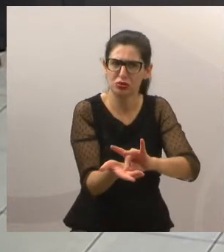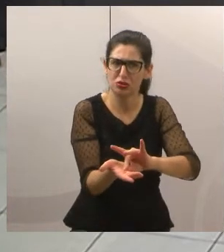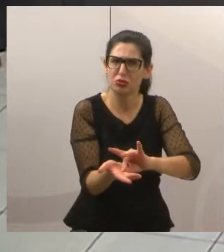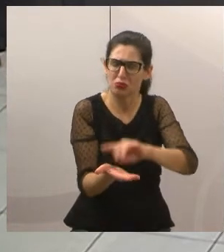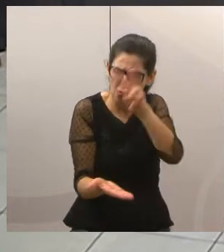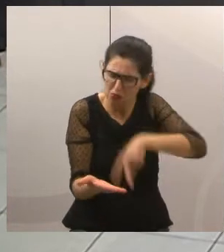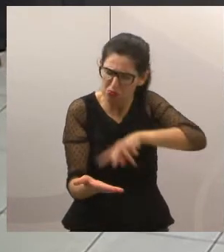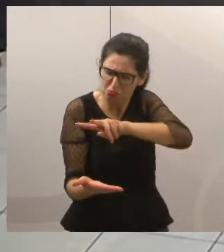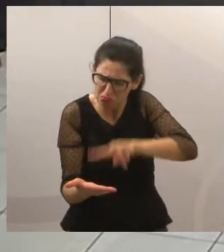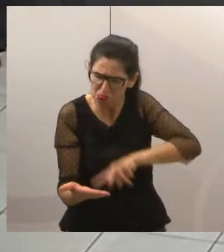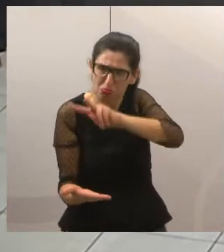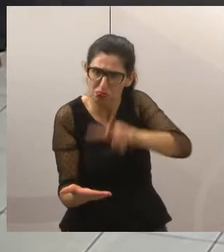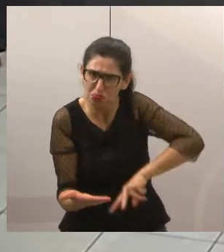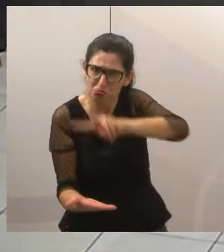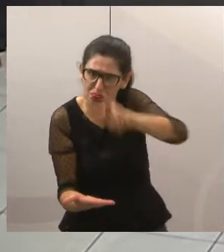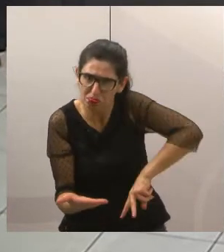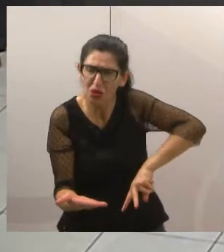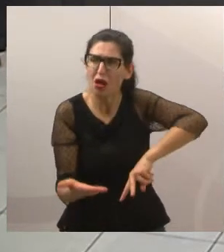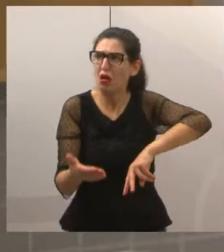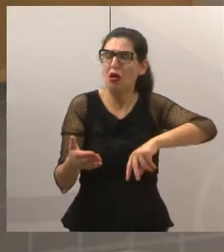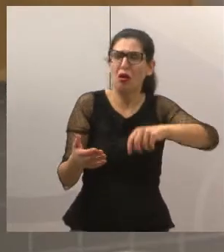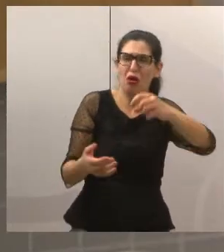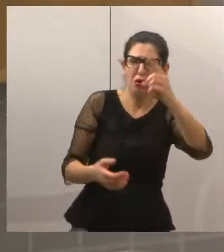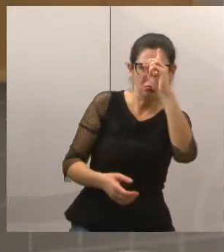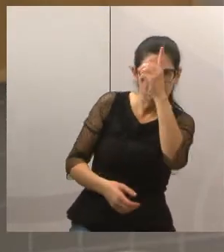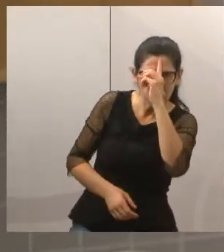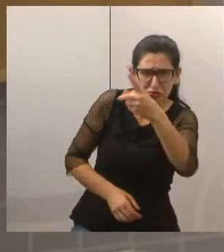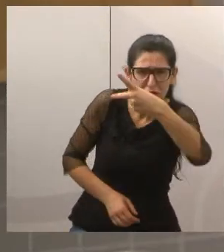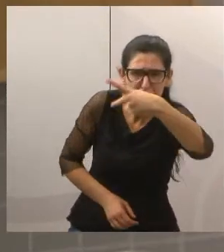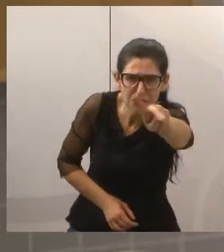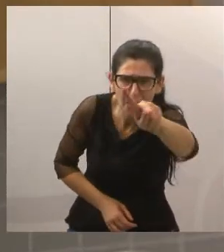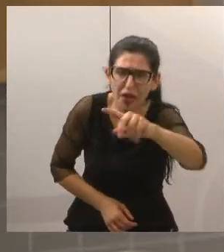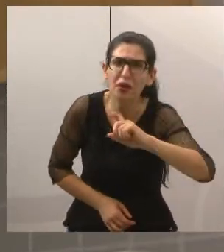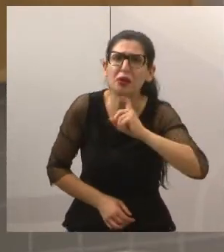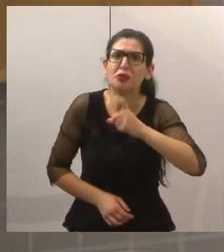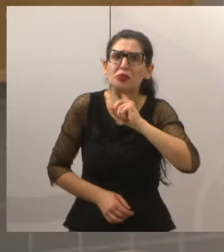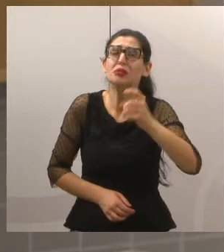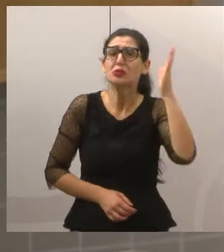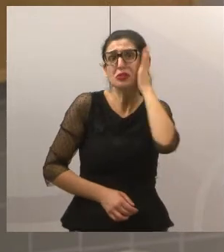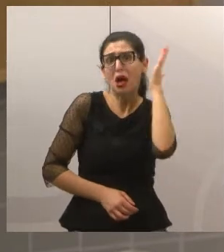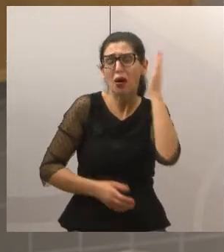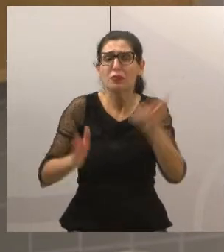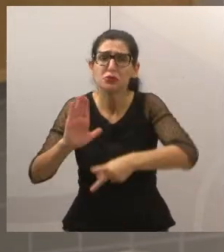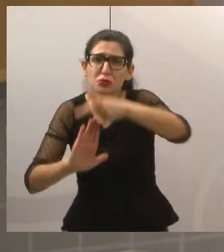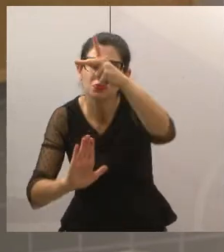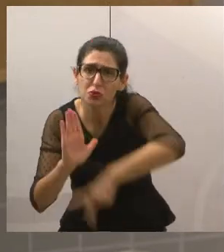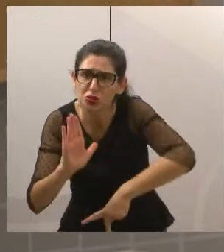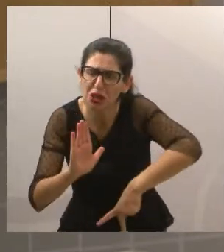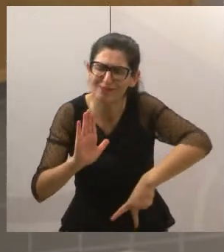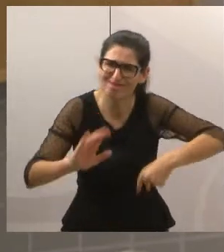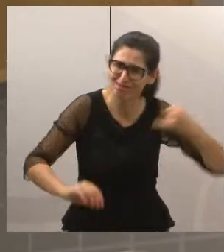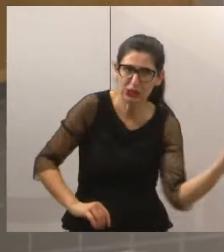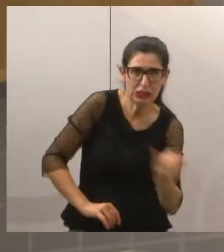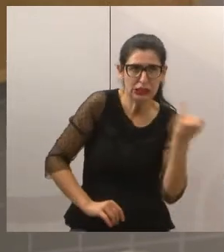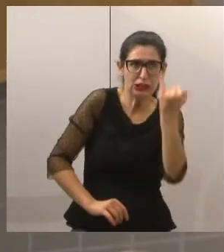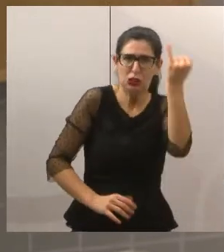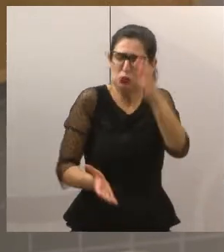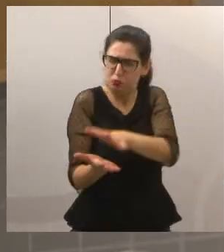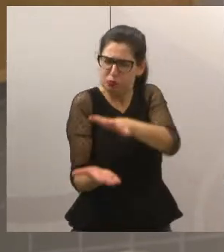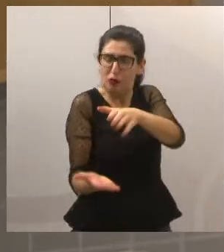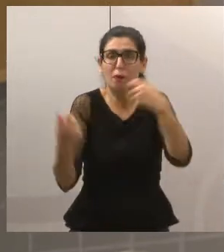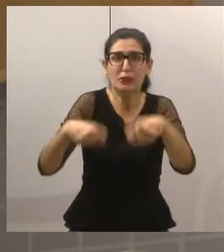Então, esclarecendo a sua dúvida, você sabe que um projeto dessa grandeza precisa de licença na